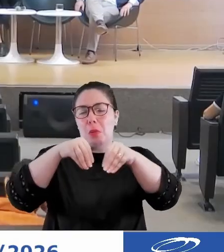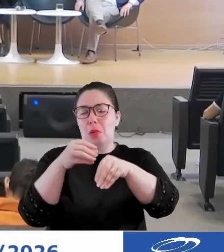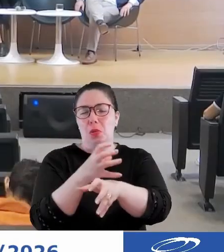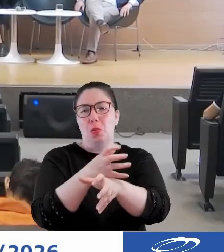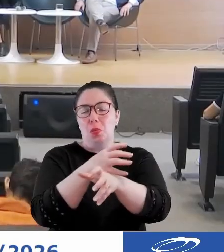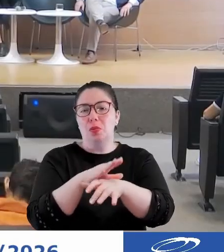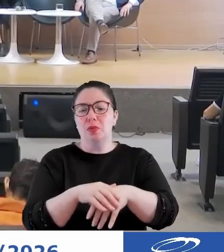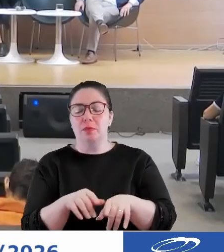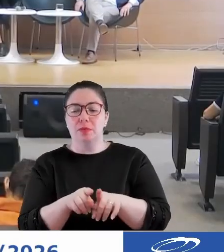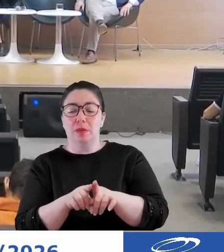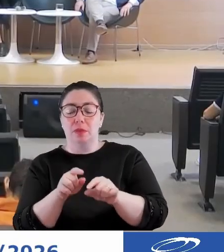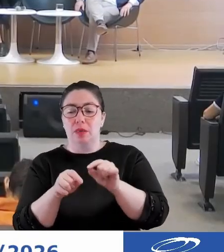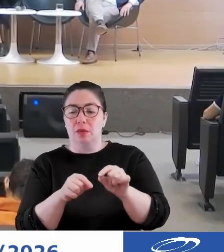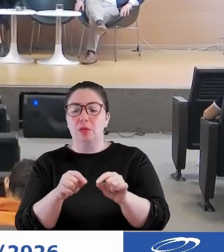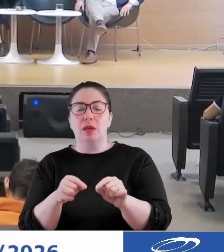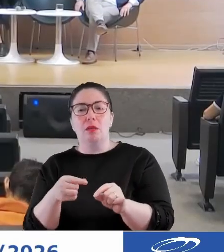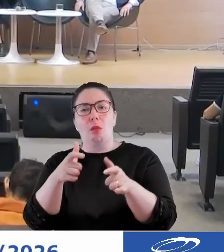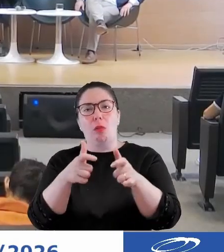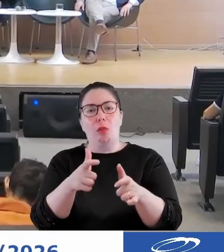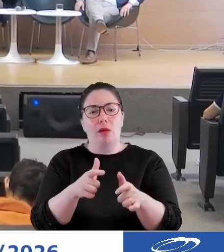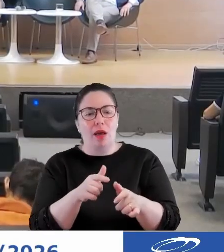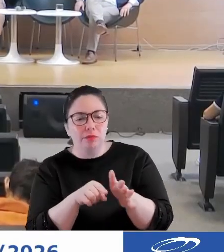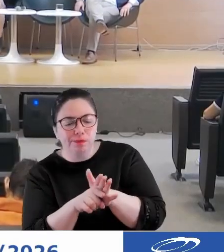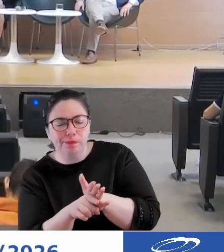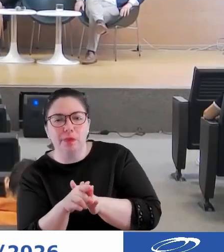para o local que está sendo estudado.